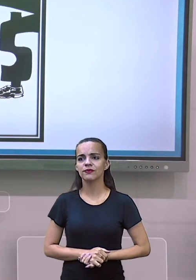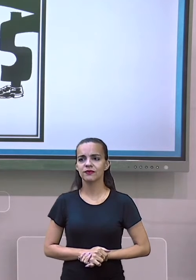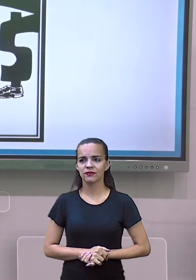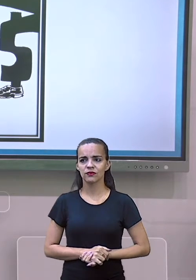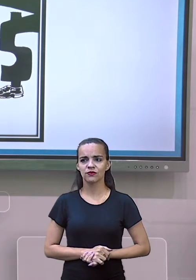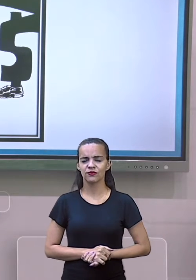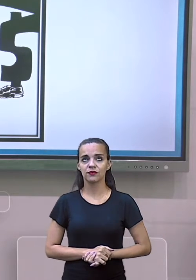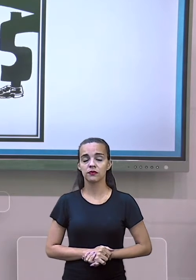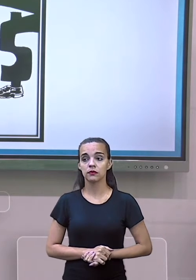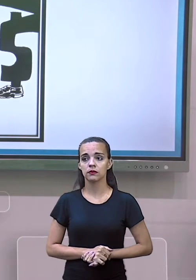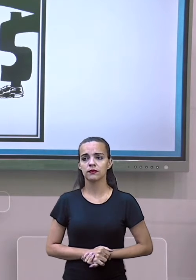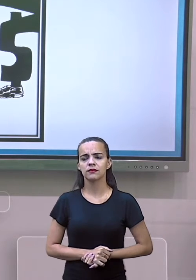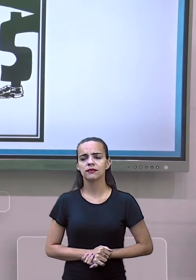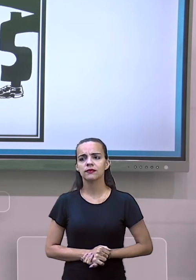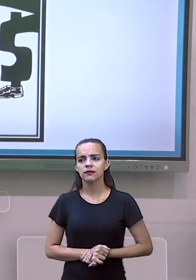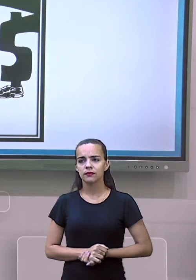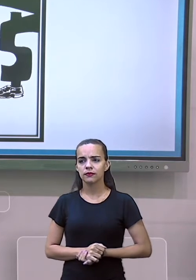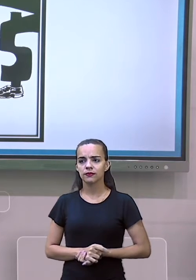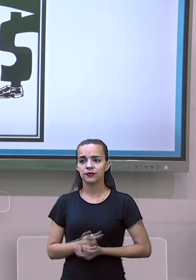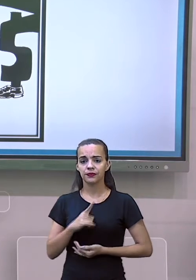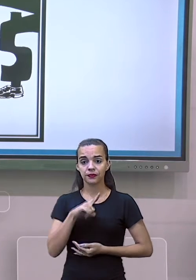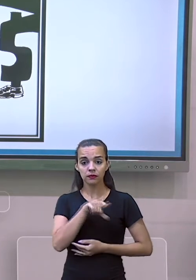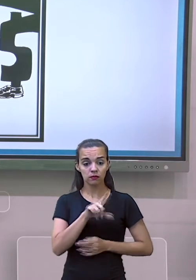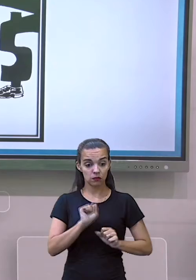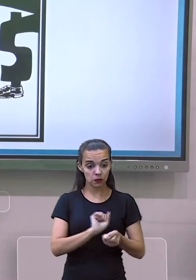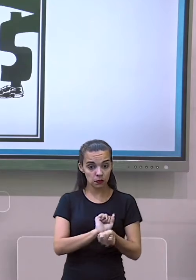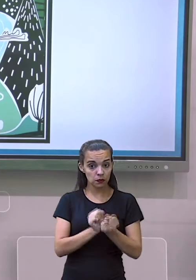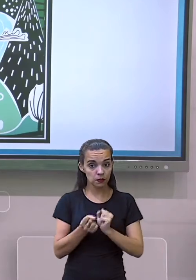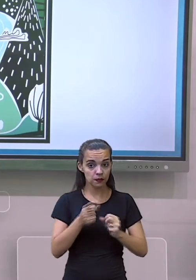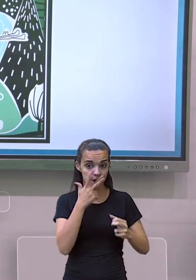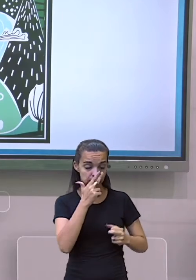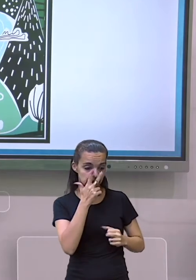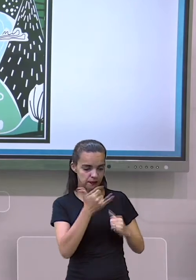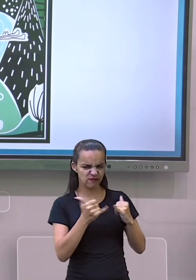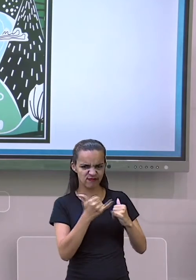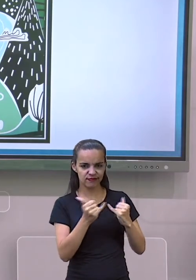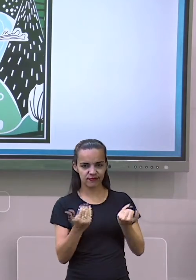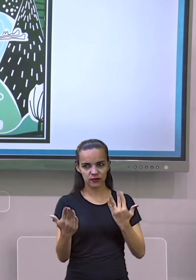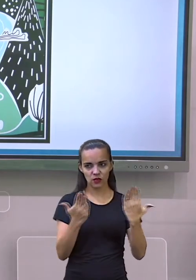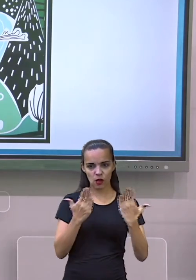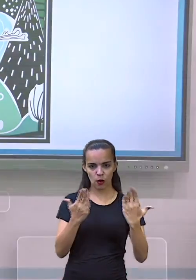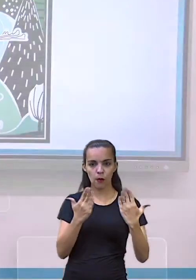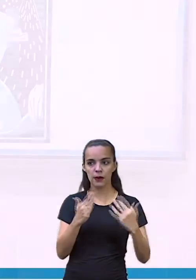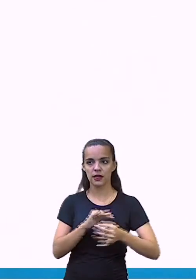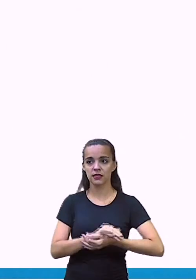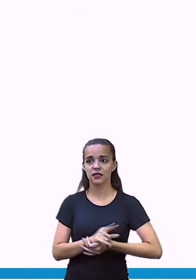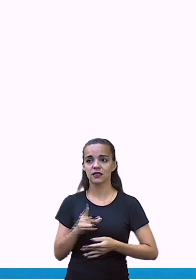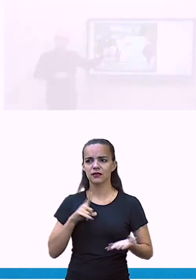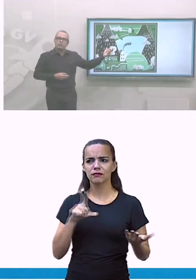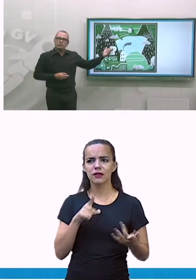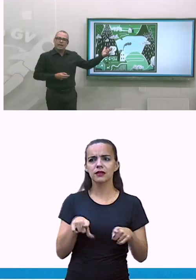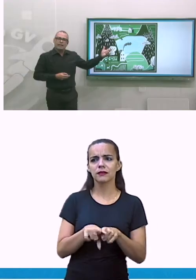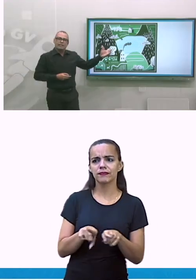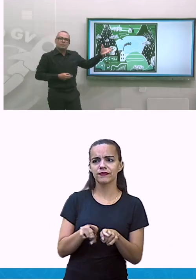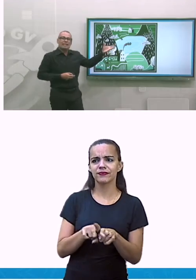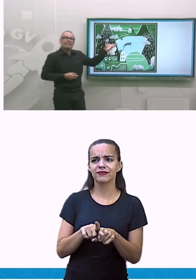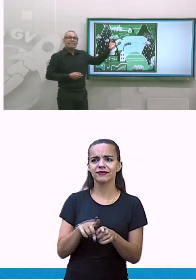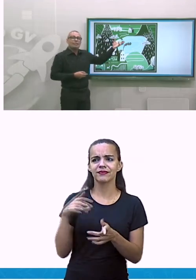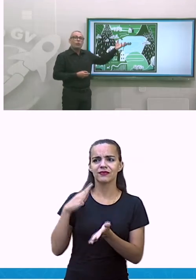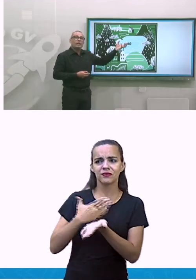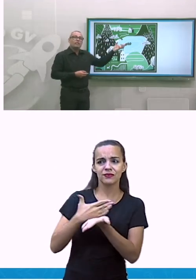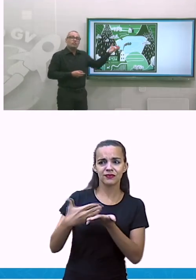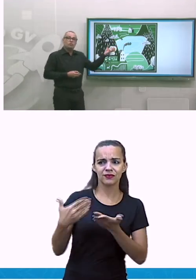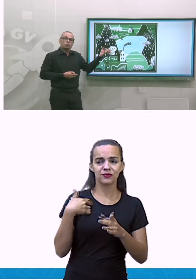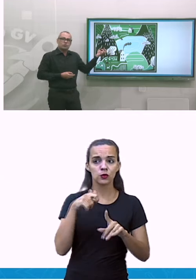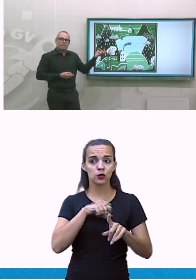Um comparativo mesmo à escravidão. No socialismo utópico, ou seja, na vertente do socialismo,